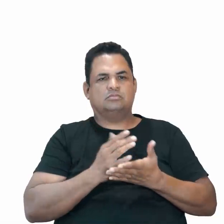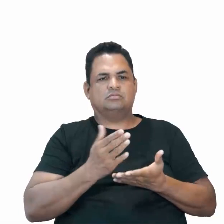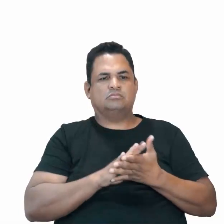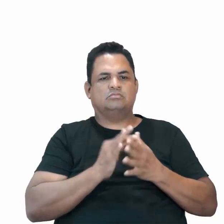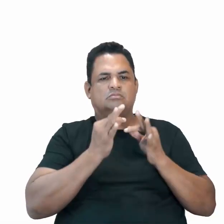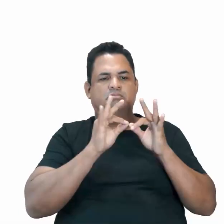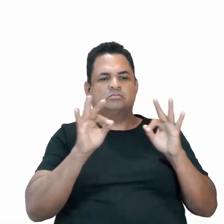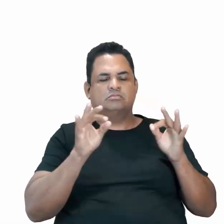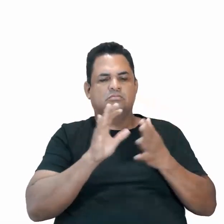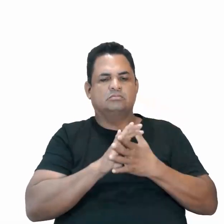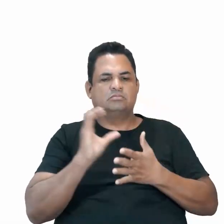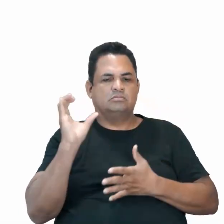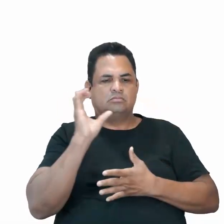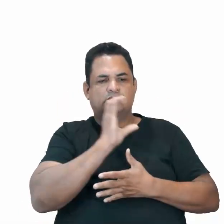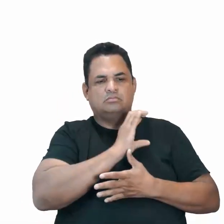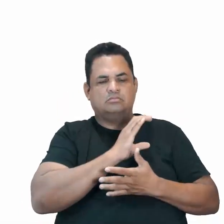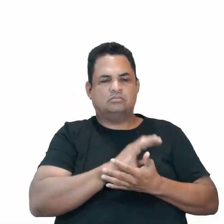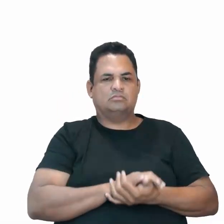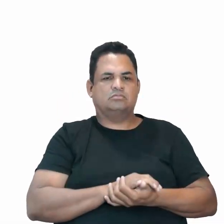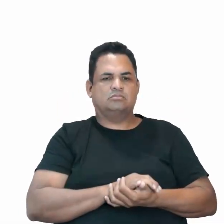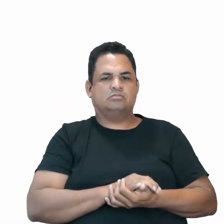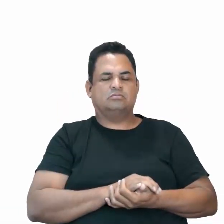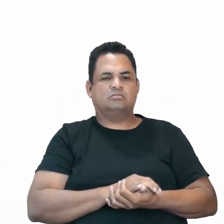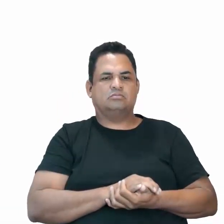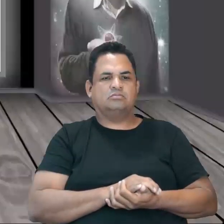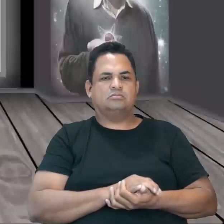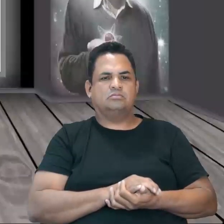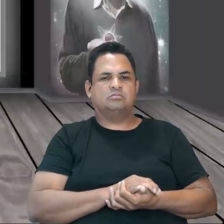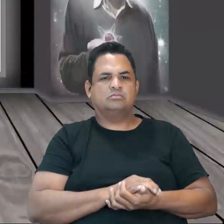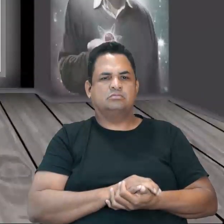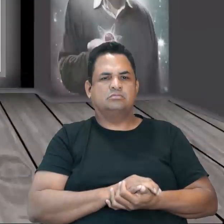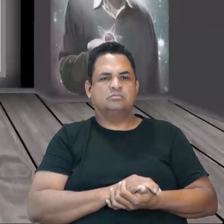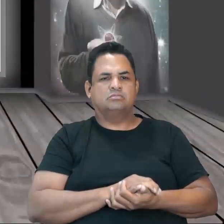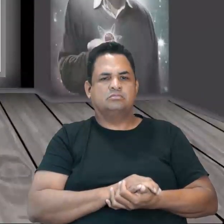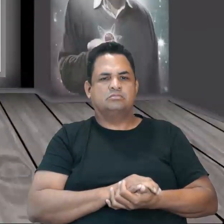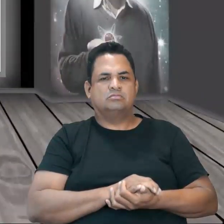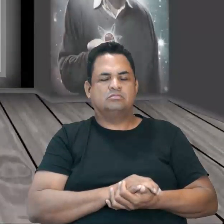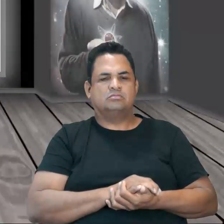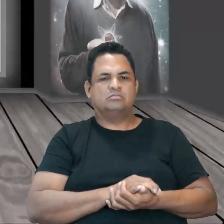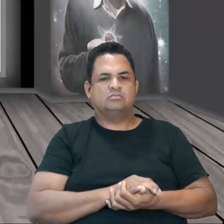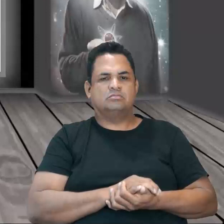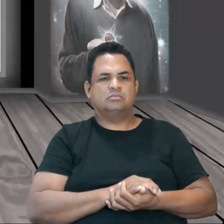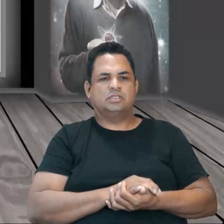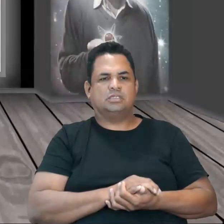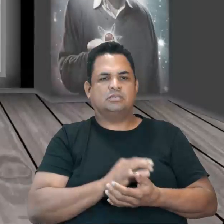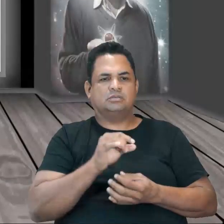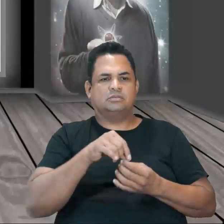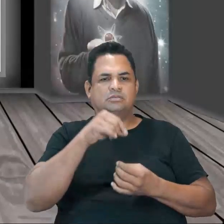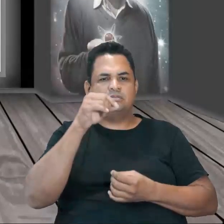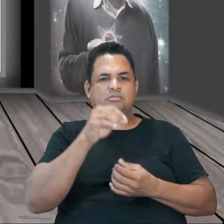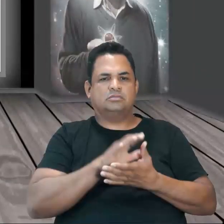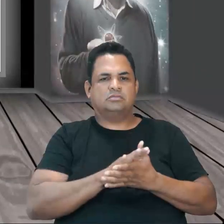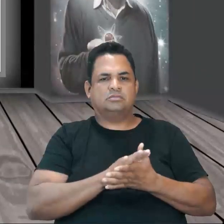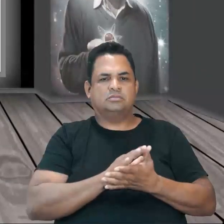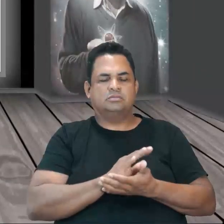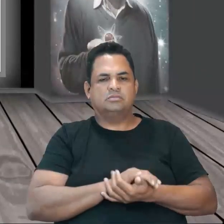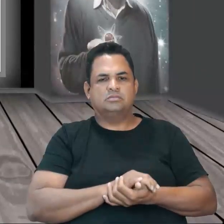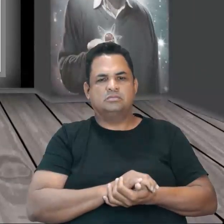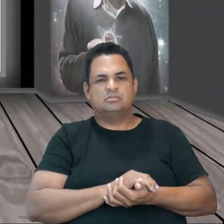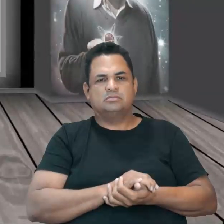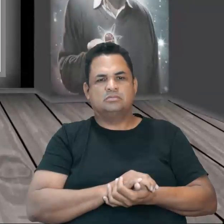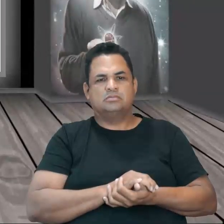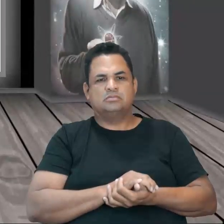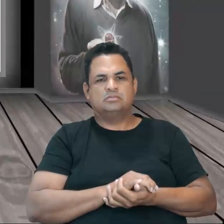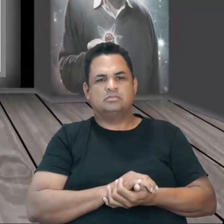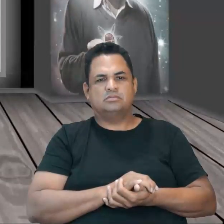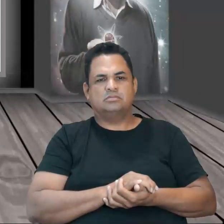simples e rápido, né? Professor, dessa aqui, ó, vocês vão pegar, pessoal, vão pegar alguns canudinhos aí, tá? Vocês vão eletrizar